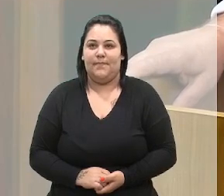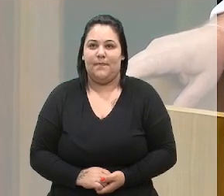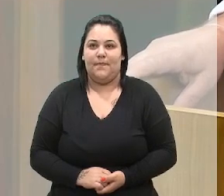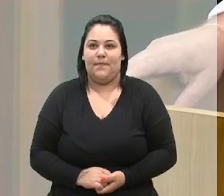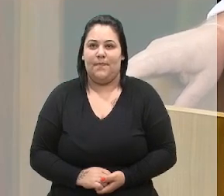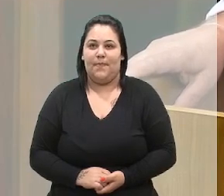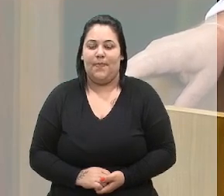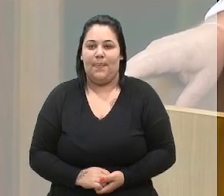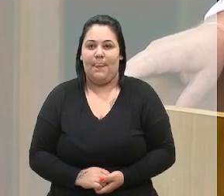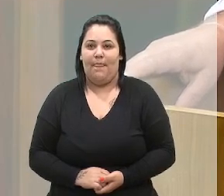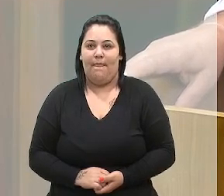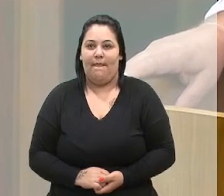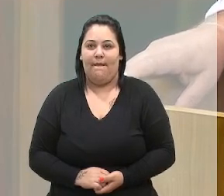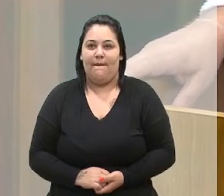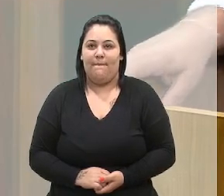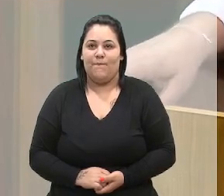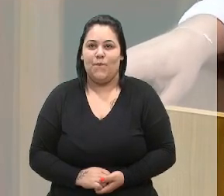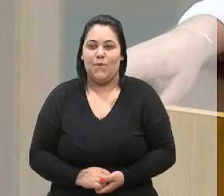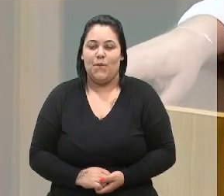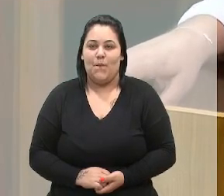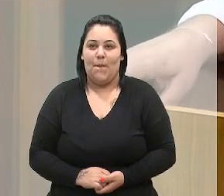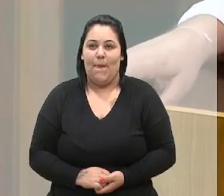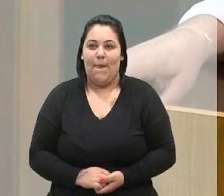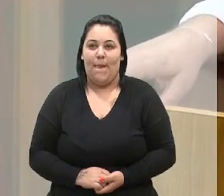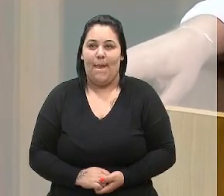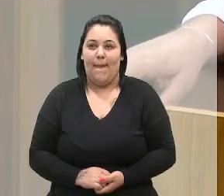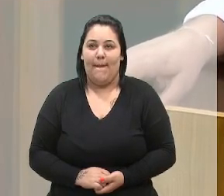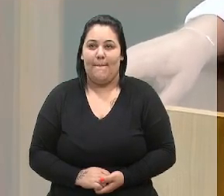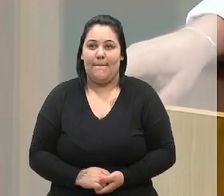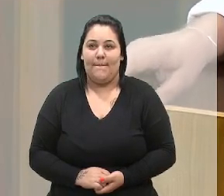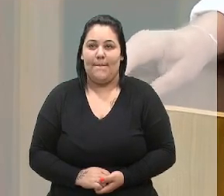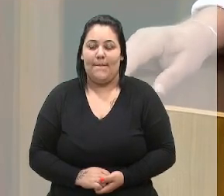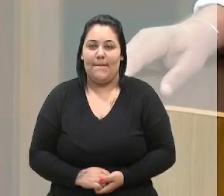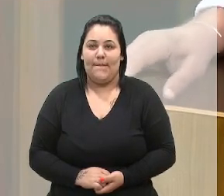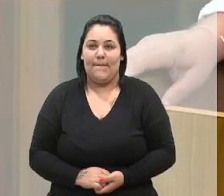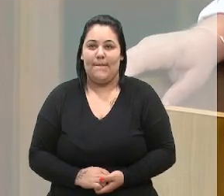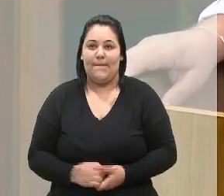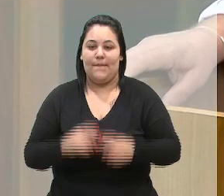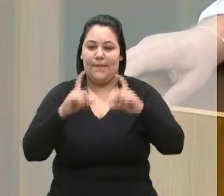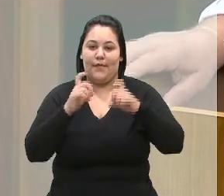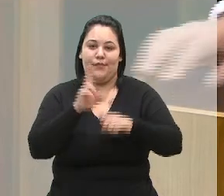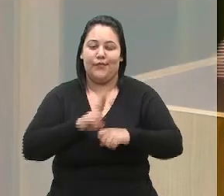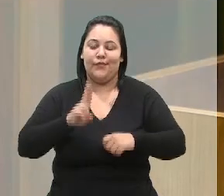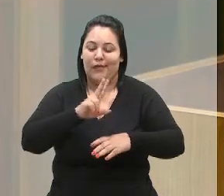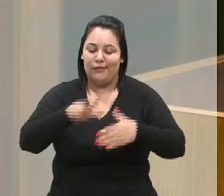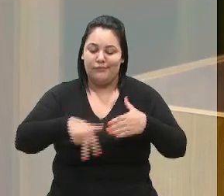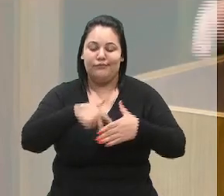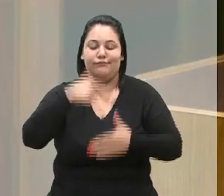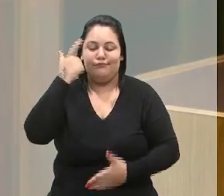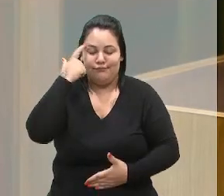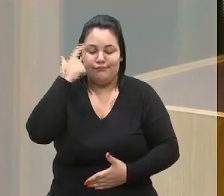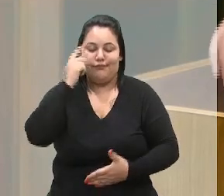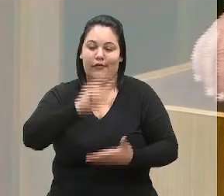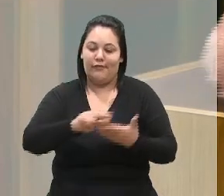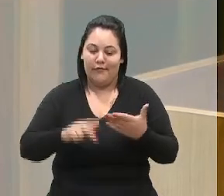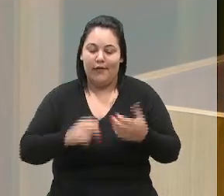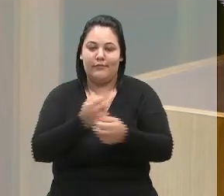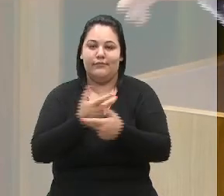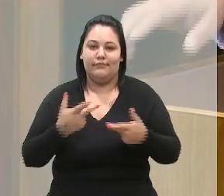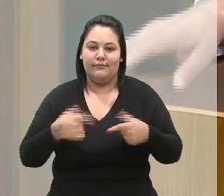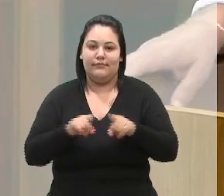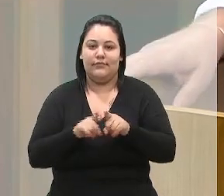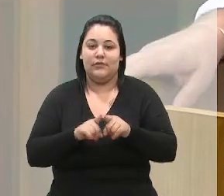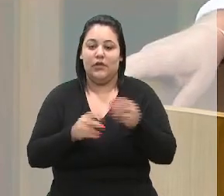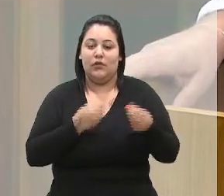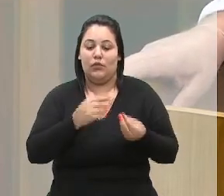né, quando eu estava descendo de casa. Eu disse, será que vão ter que usar a tribuna de novo, com várias conversas, Então, como vai